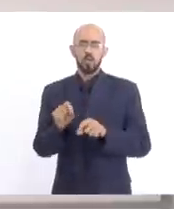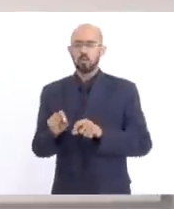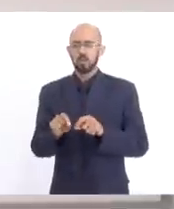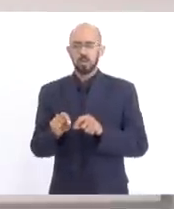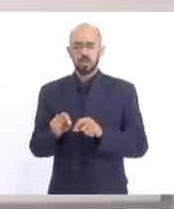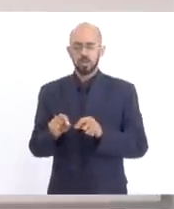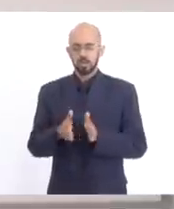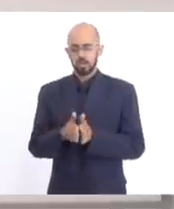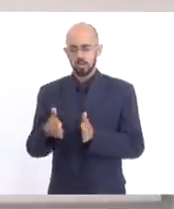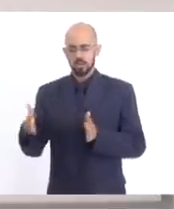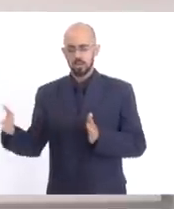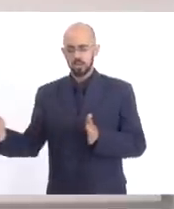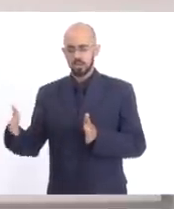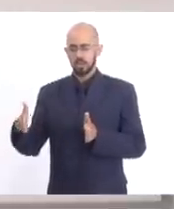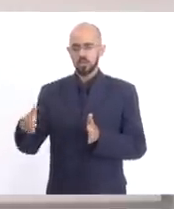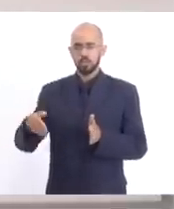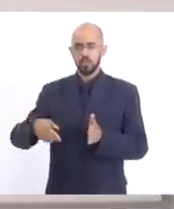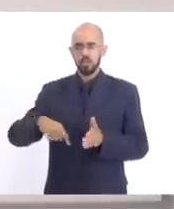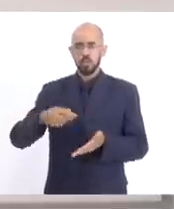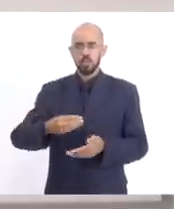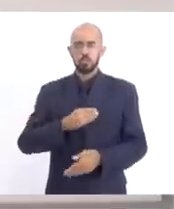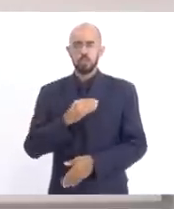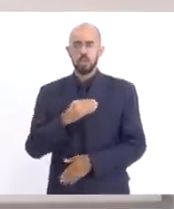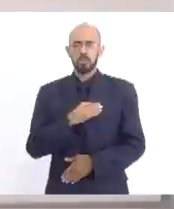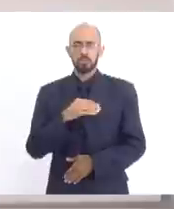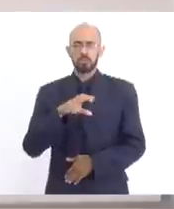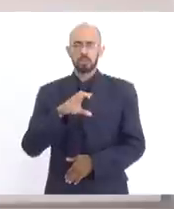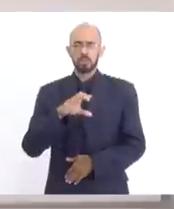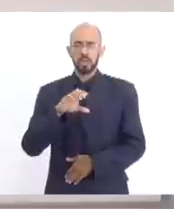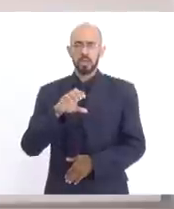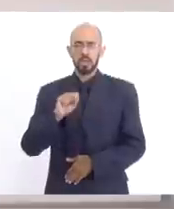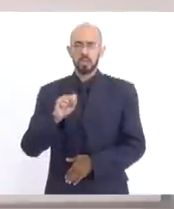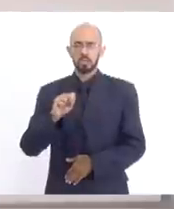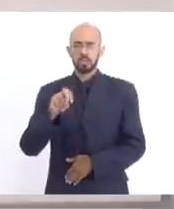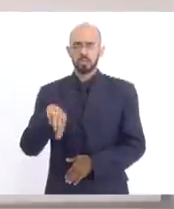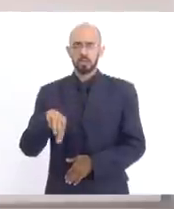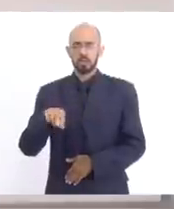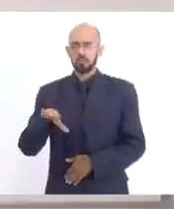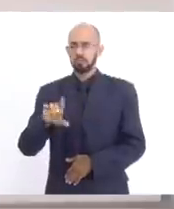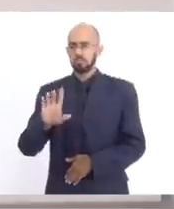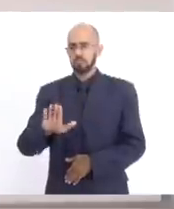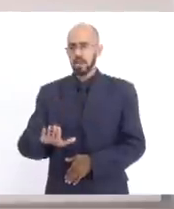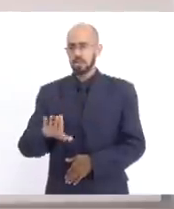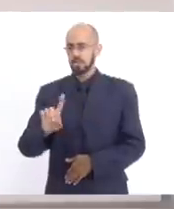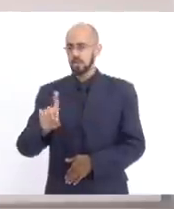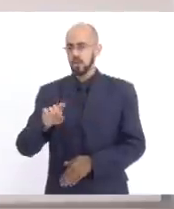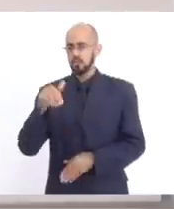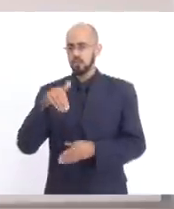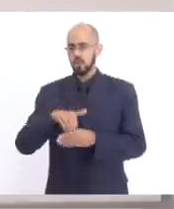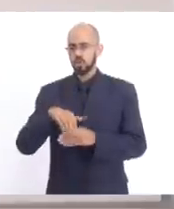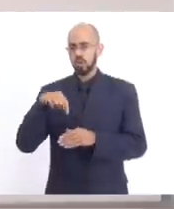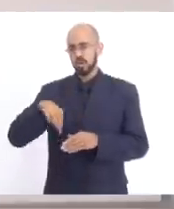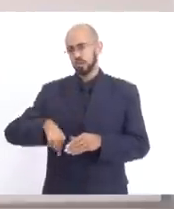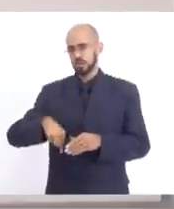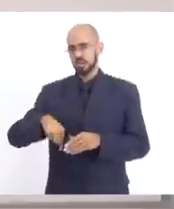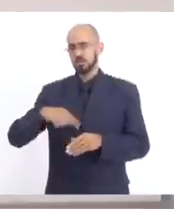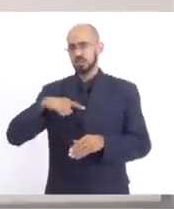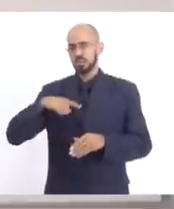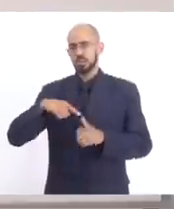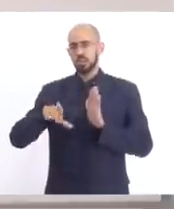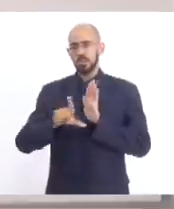benefício para a CSN, esse benefício não passou por aqui. Nós temos uma lei que obriga a passar por aqui, está certo ou